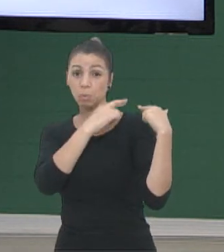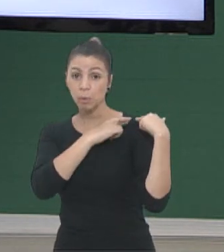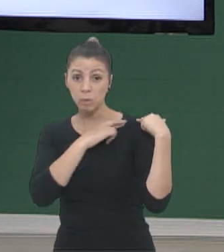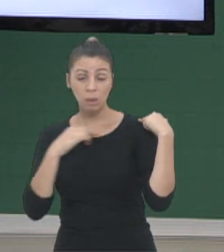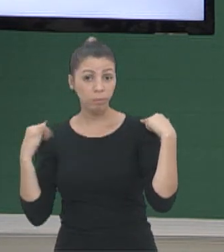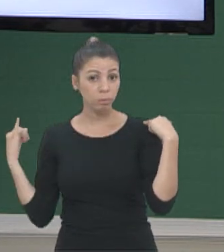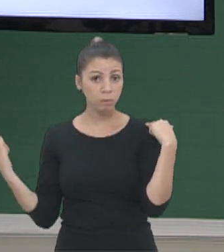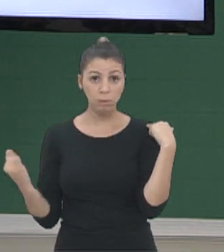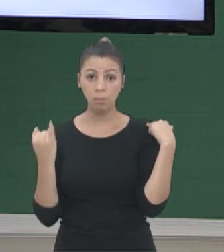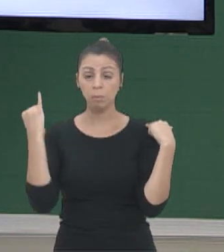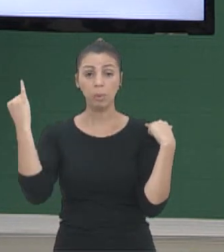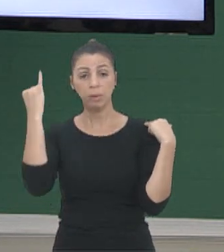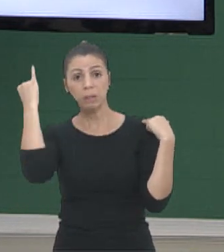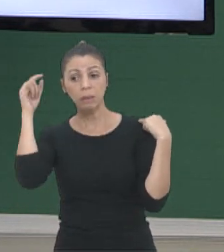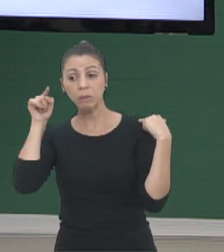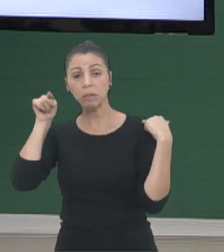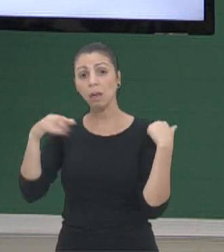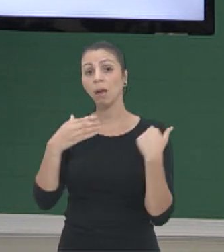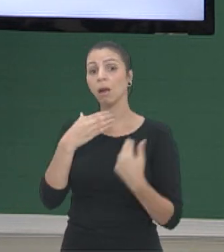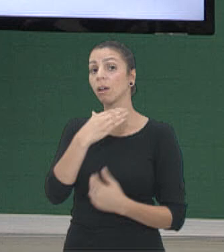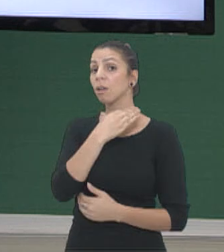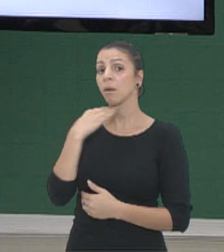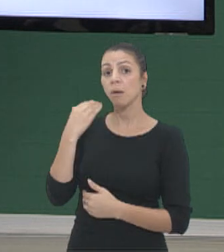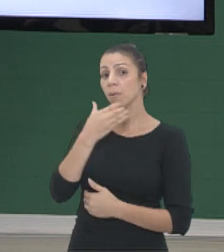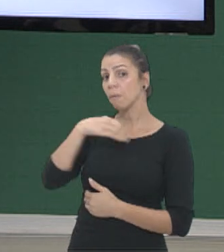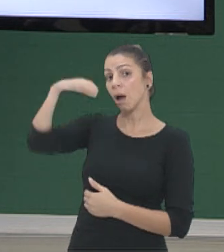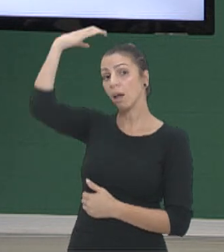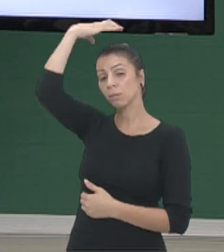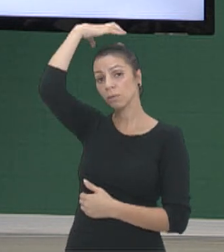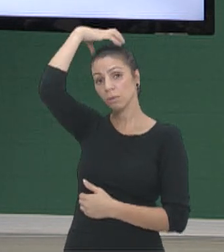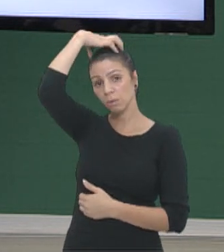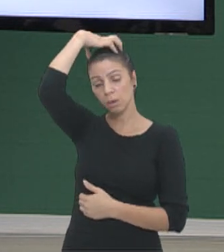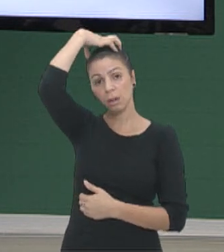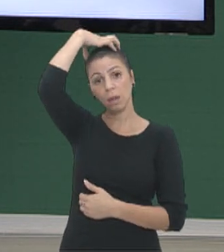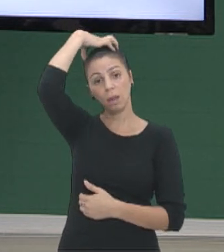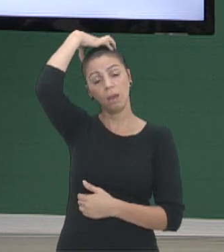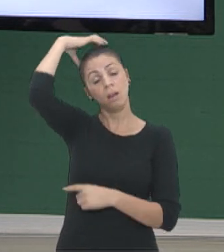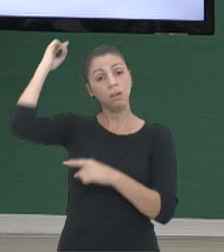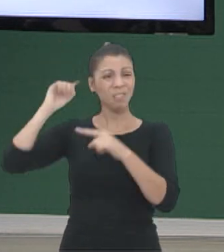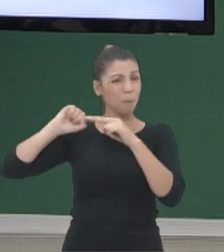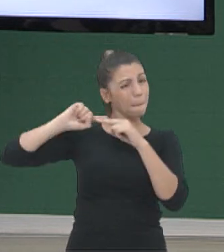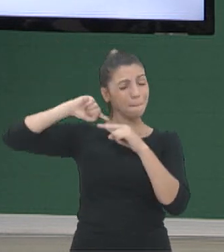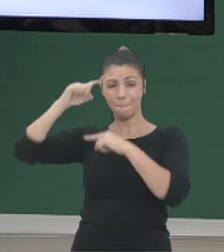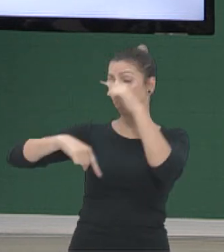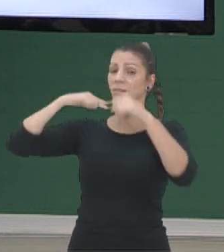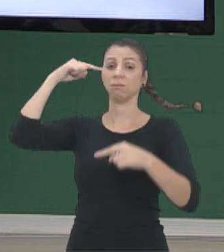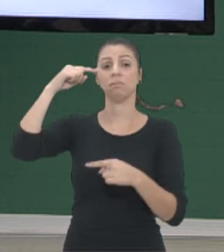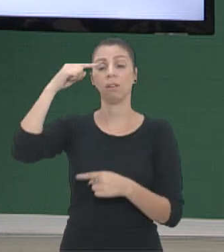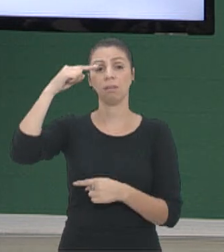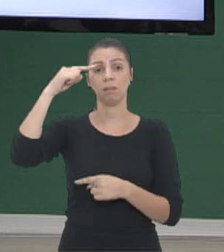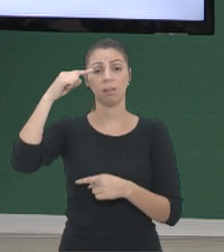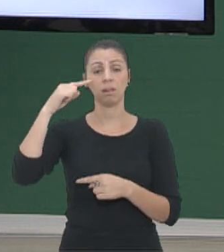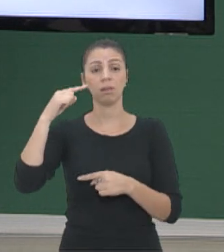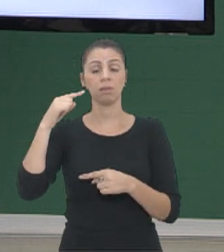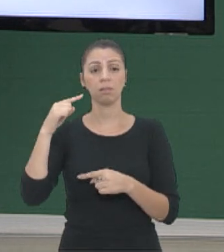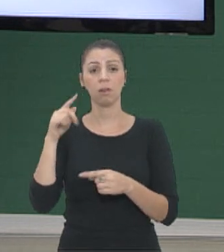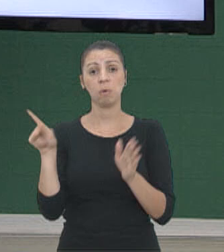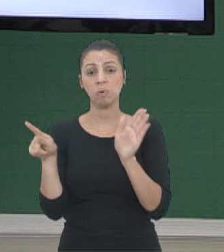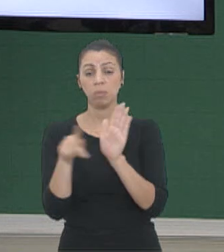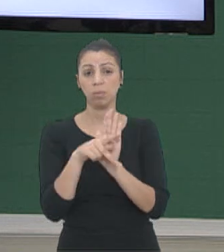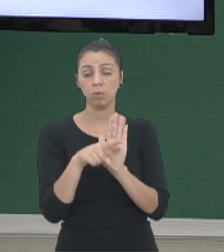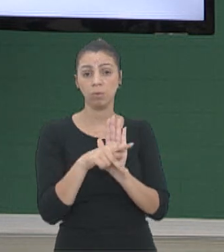inclusive vão matar o rei, mas eles eram mais radicais ainda do que os próprios